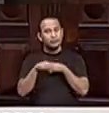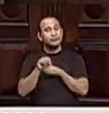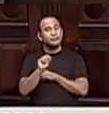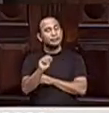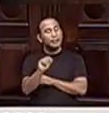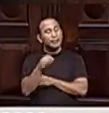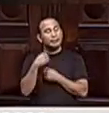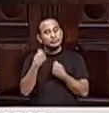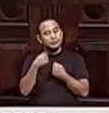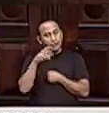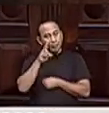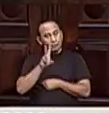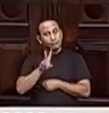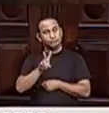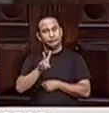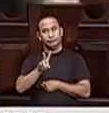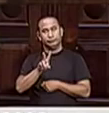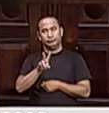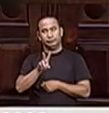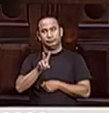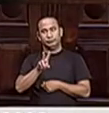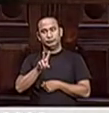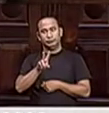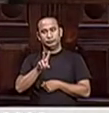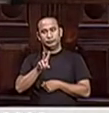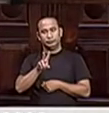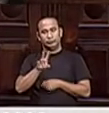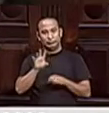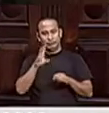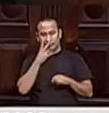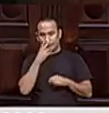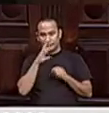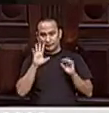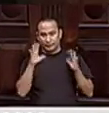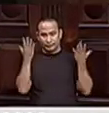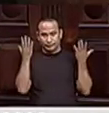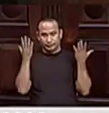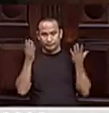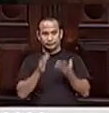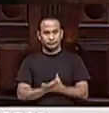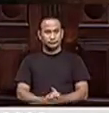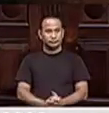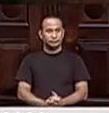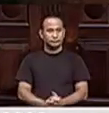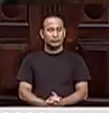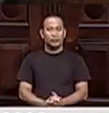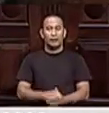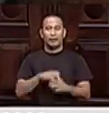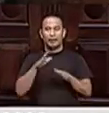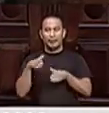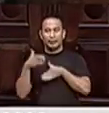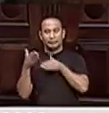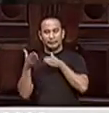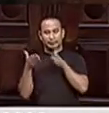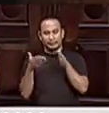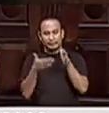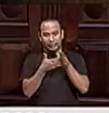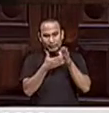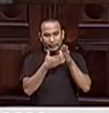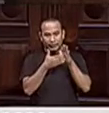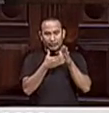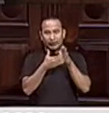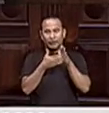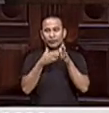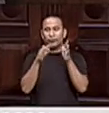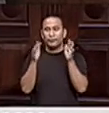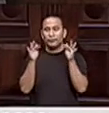merece ser vista. Um espetáculo. até chegar ao voto